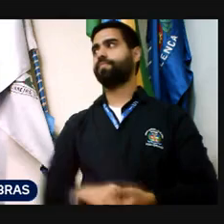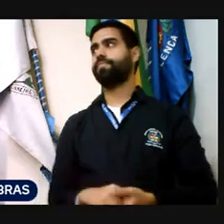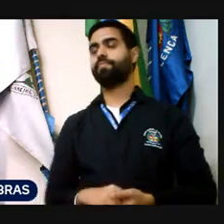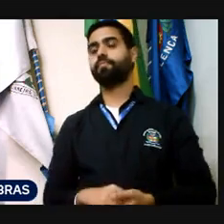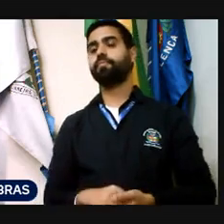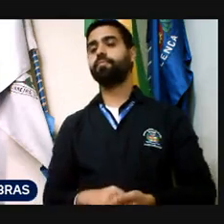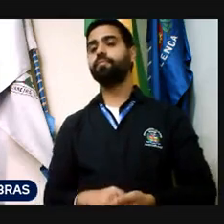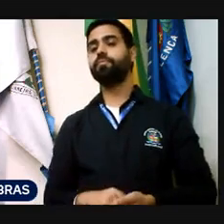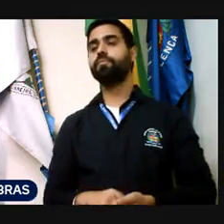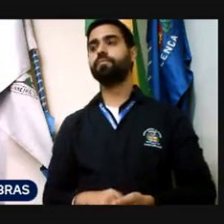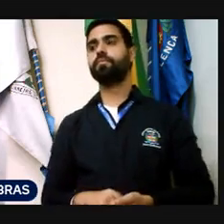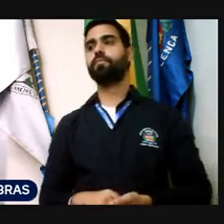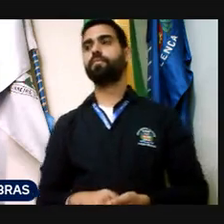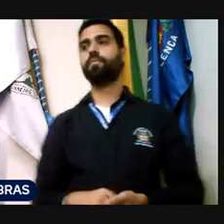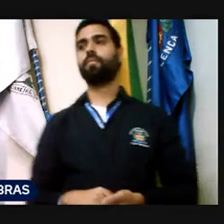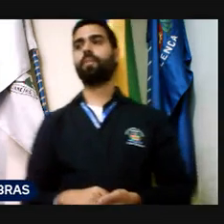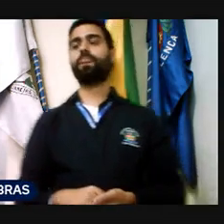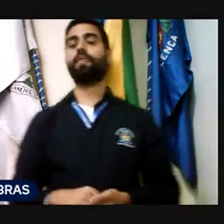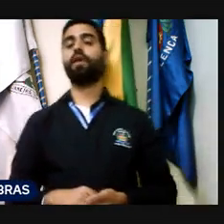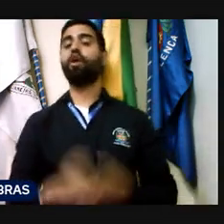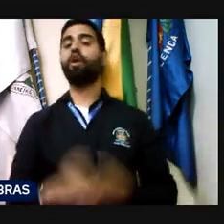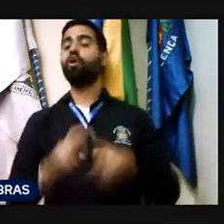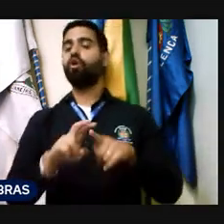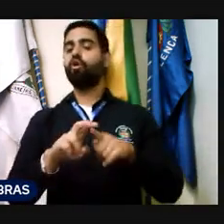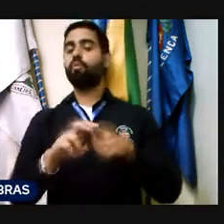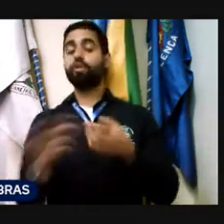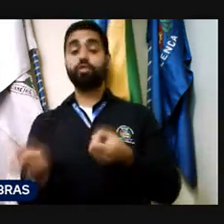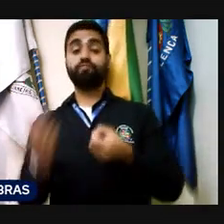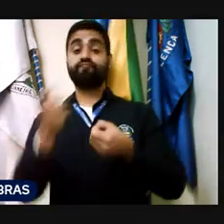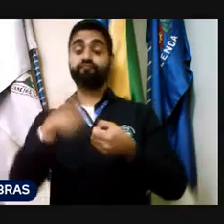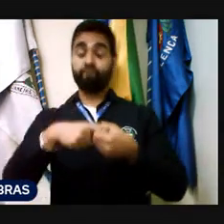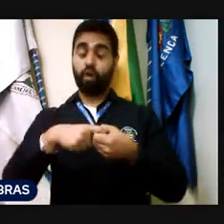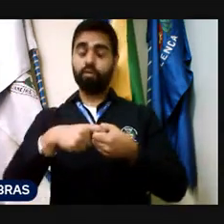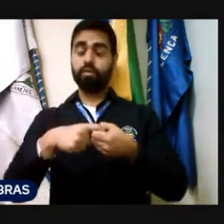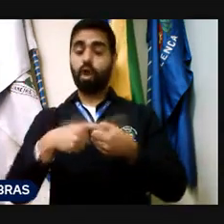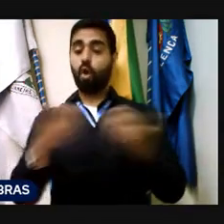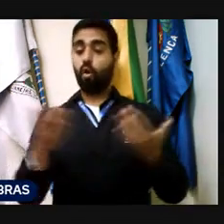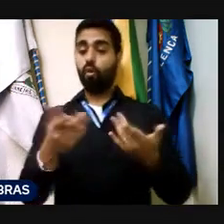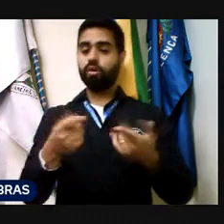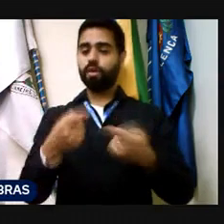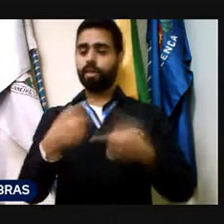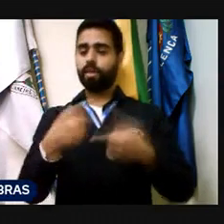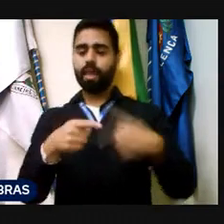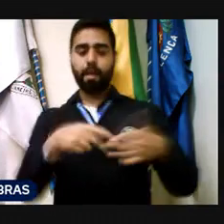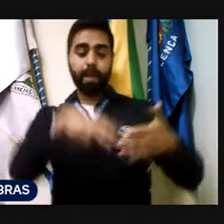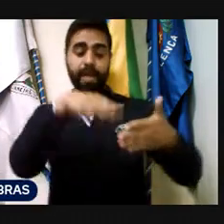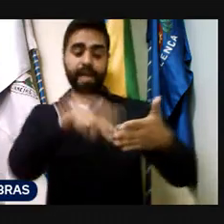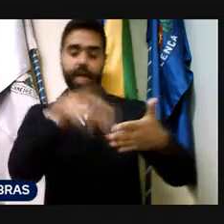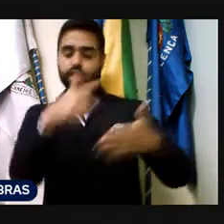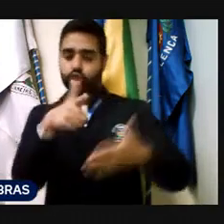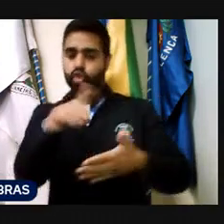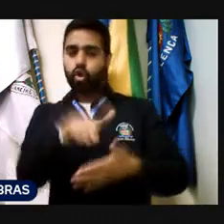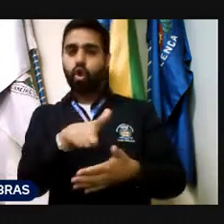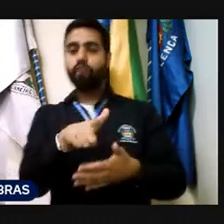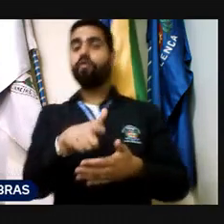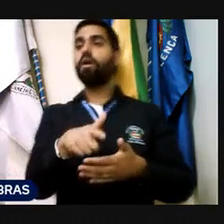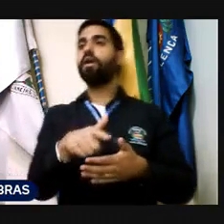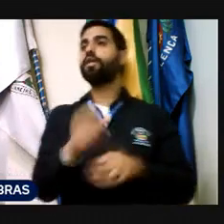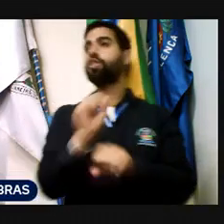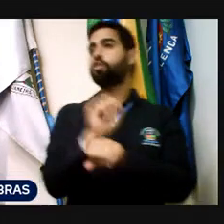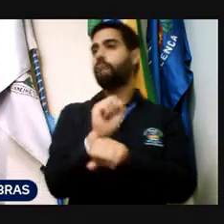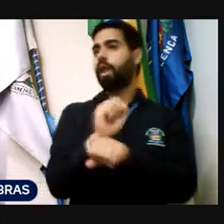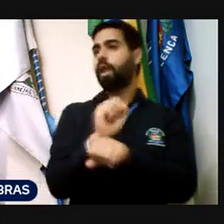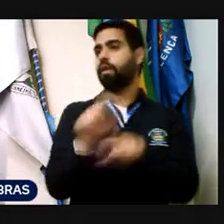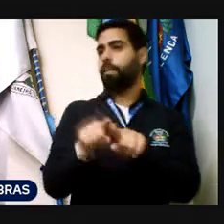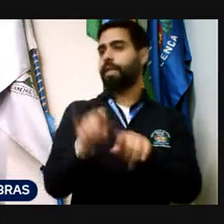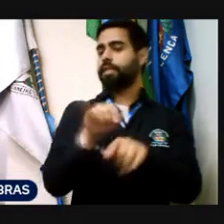precisamente quanto aos seus parágrafos. Assim, devolva a matéria ao necessário reexame dessa Igreja Casa de Leis, no aguardo de que, a partir